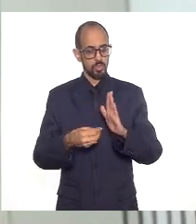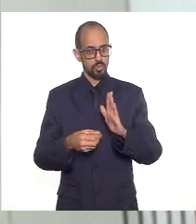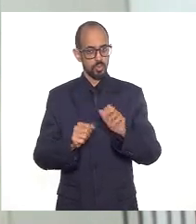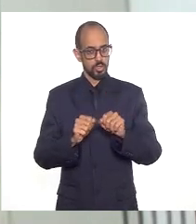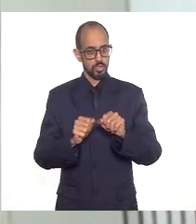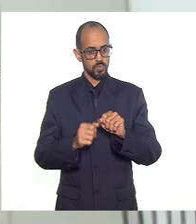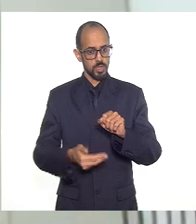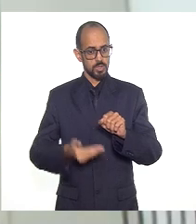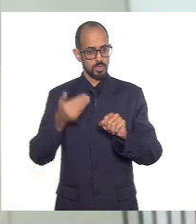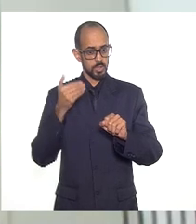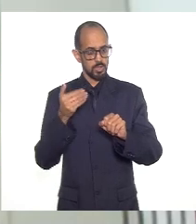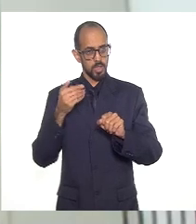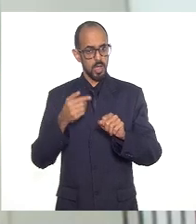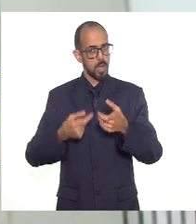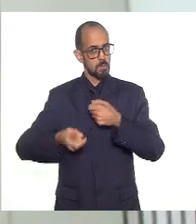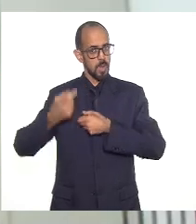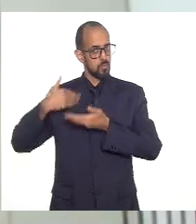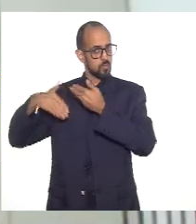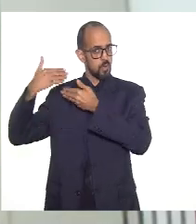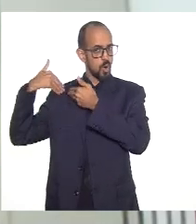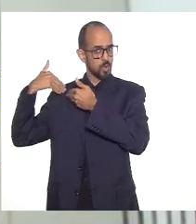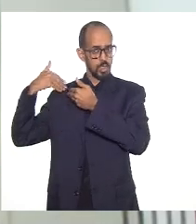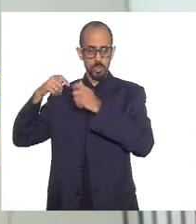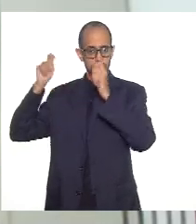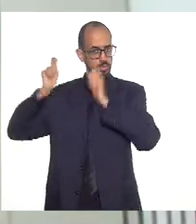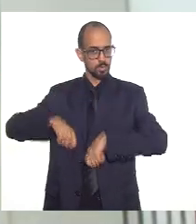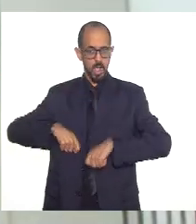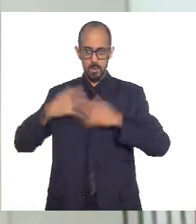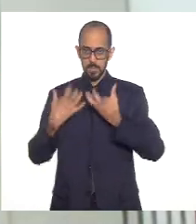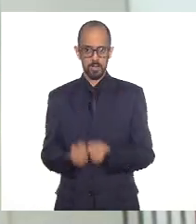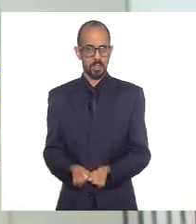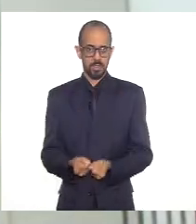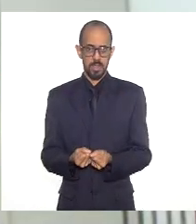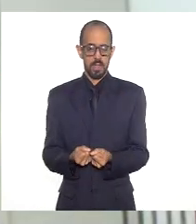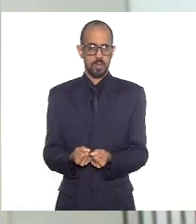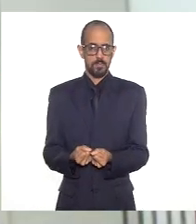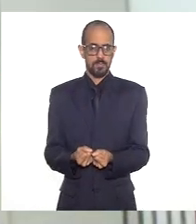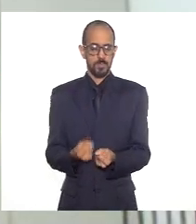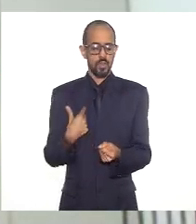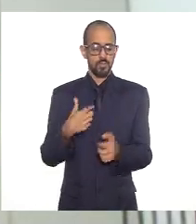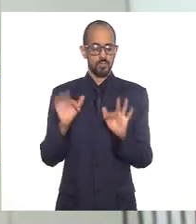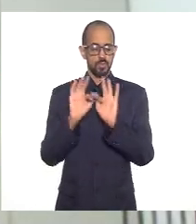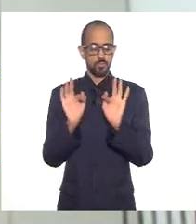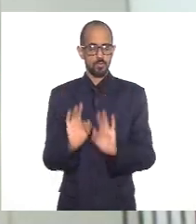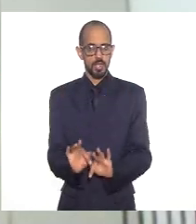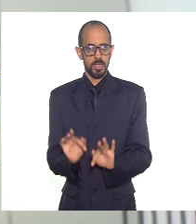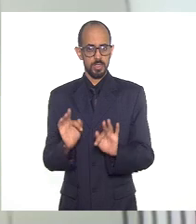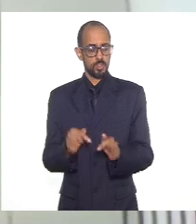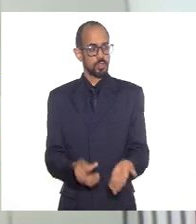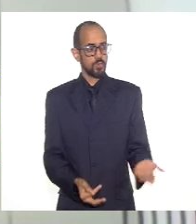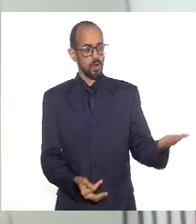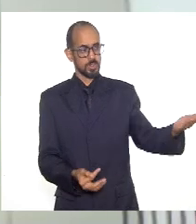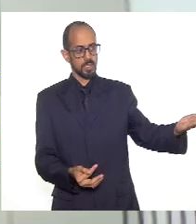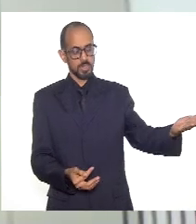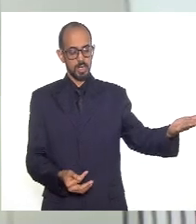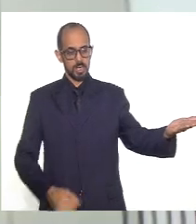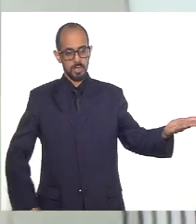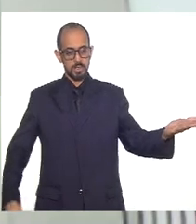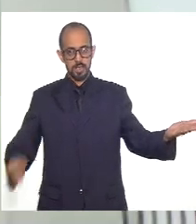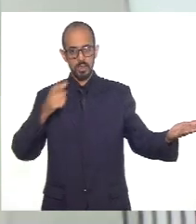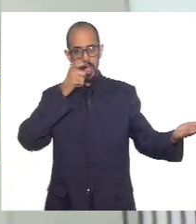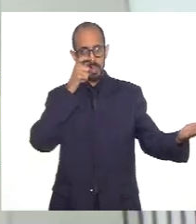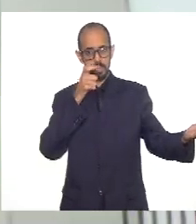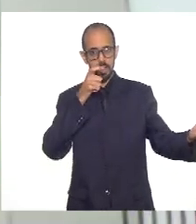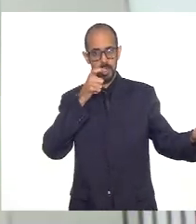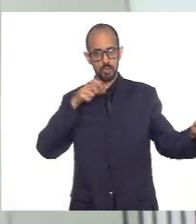é um retrocesso que a gente não vai aceitar. E fico feliz que Vossa Excelência esteja antenado também a esse tema para que a